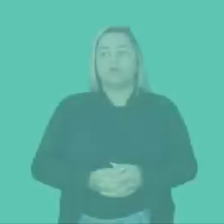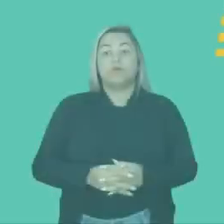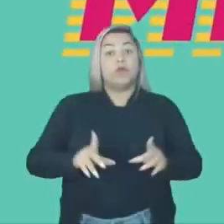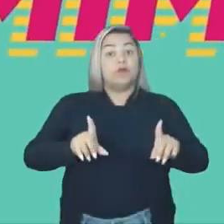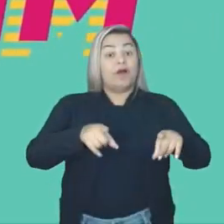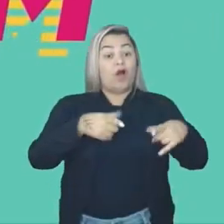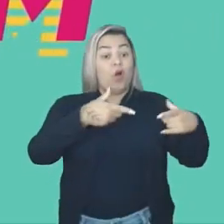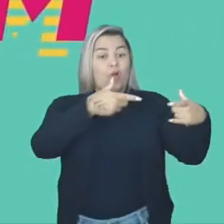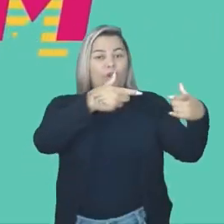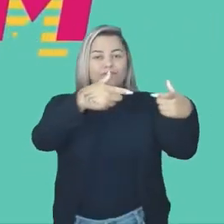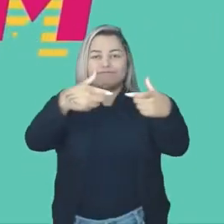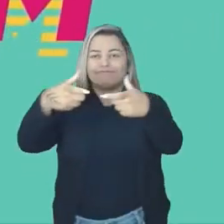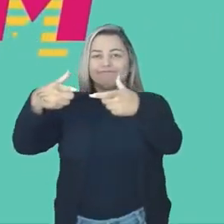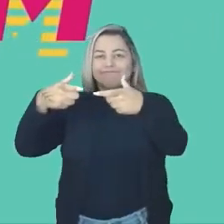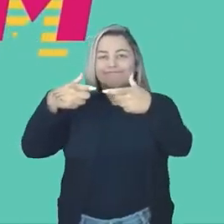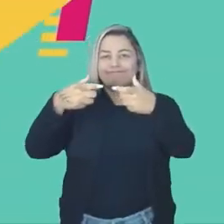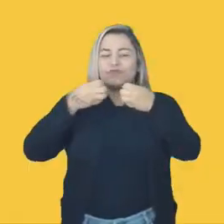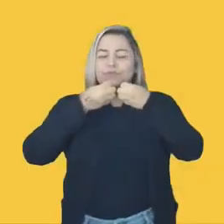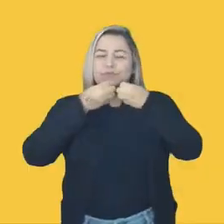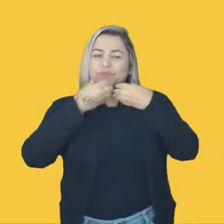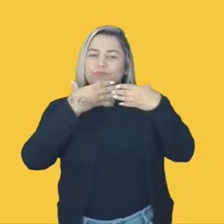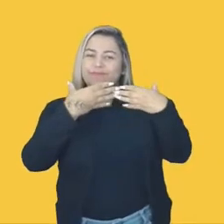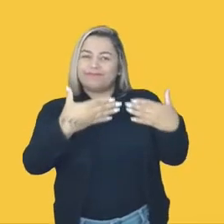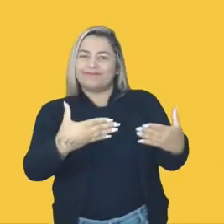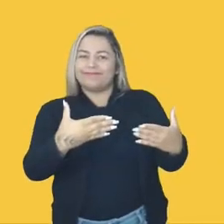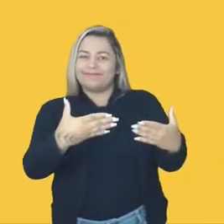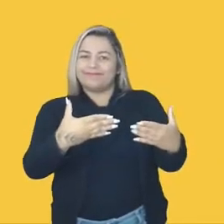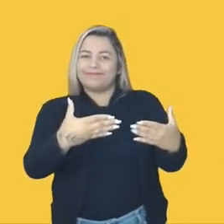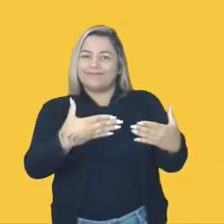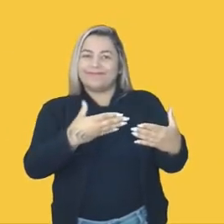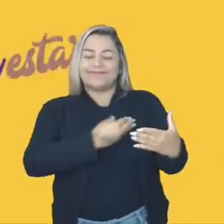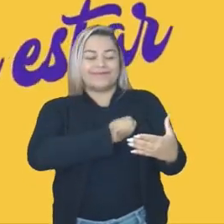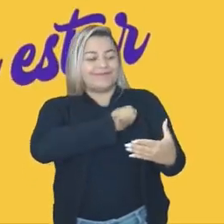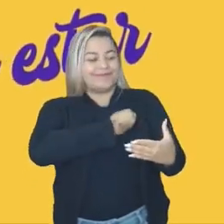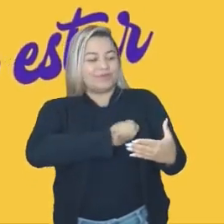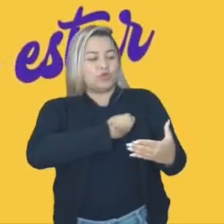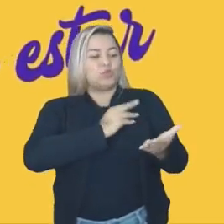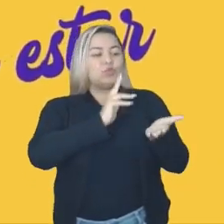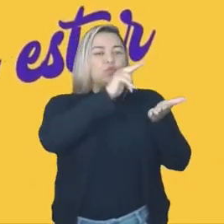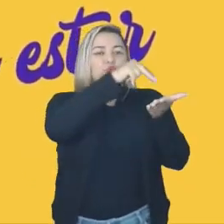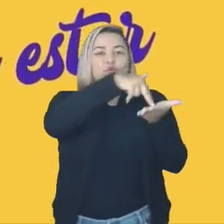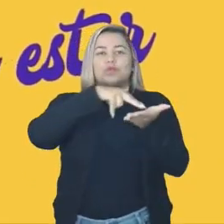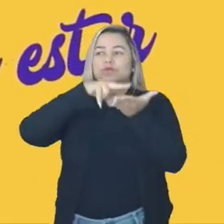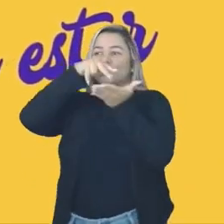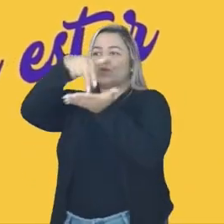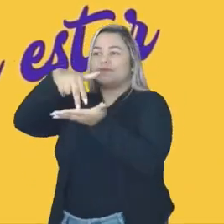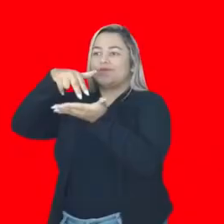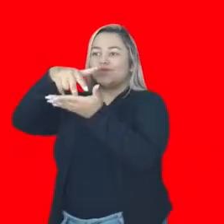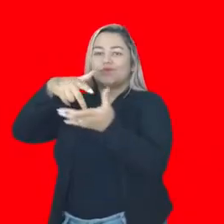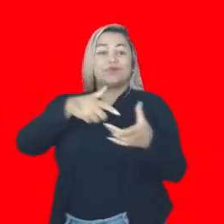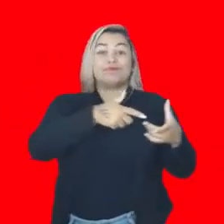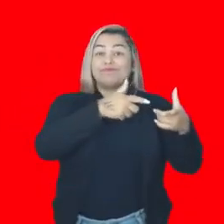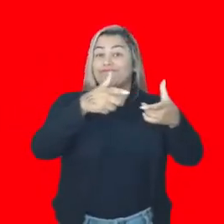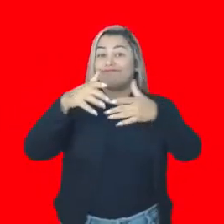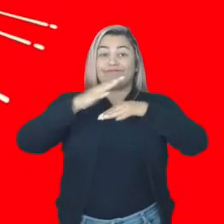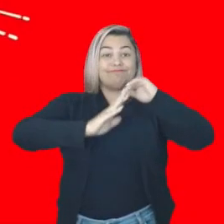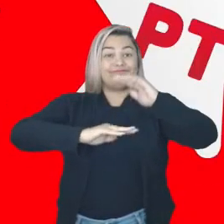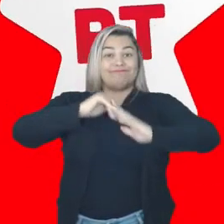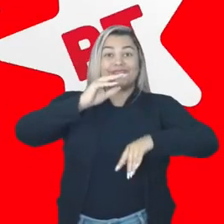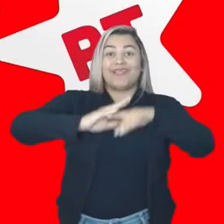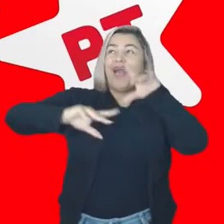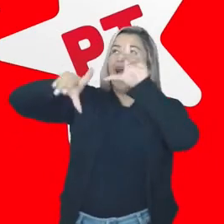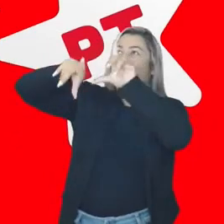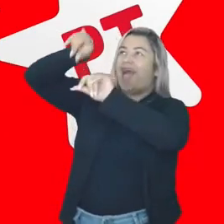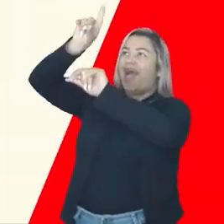Um lugar que é bom pra mim é onde eu quiser estar. A estrela